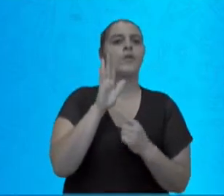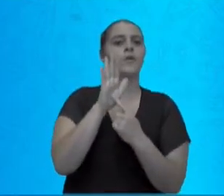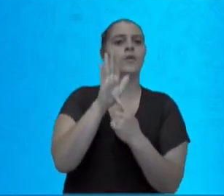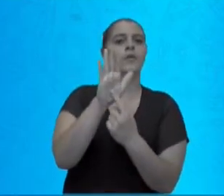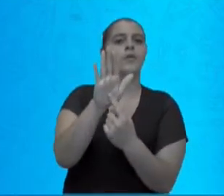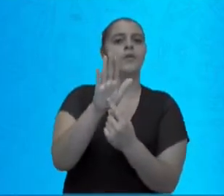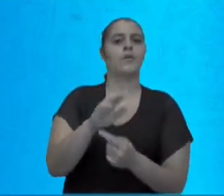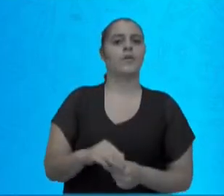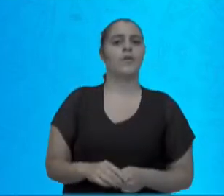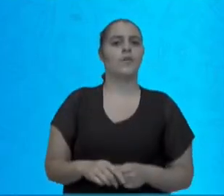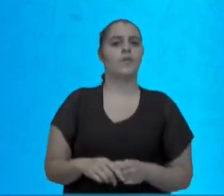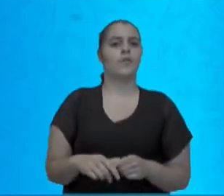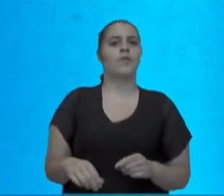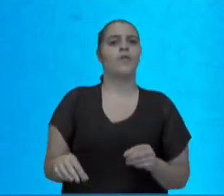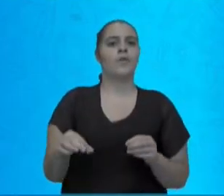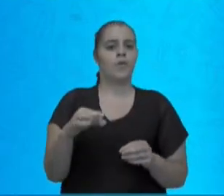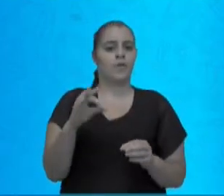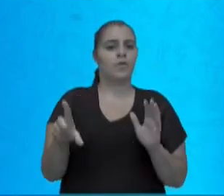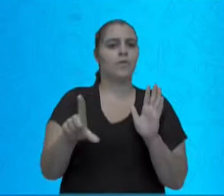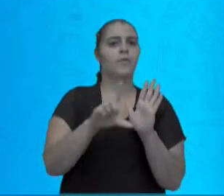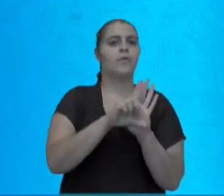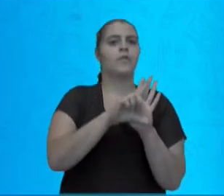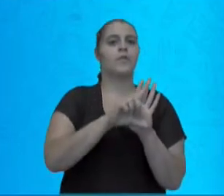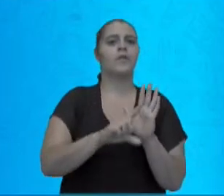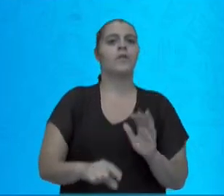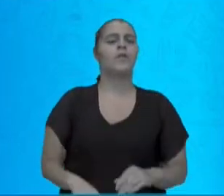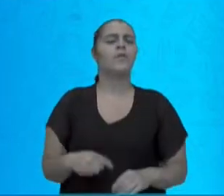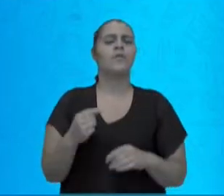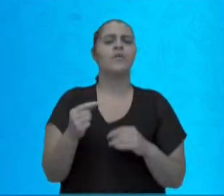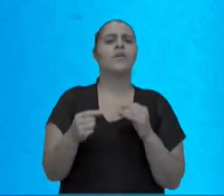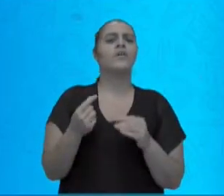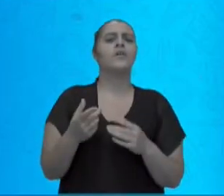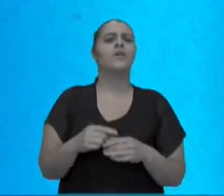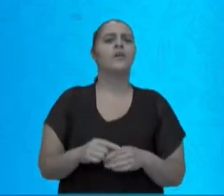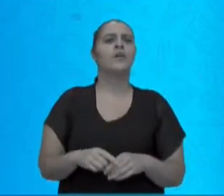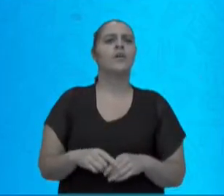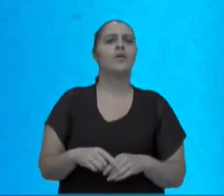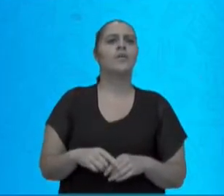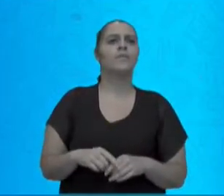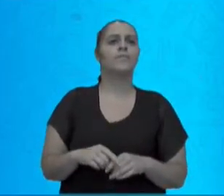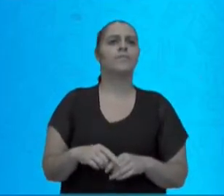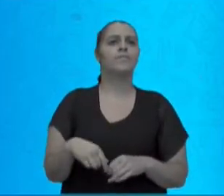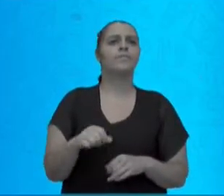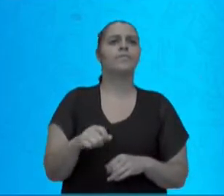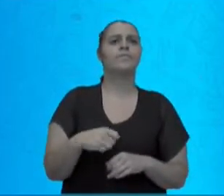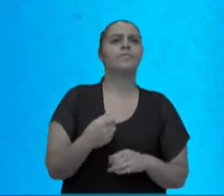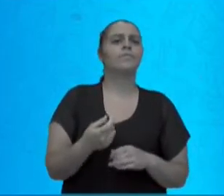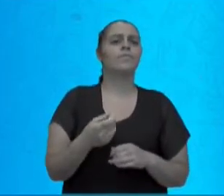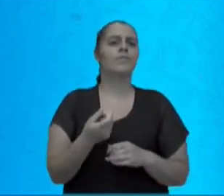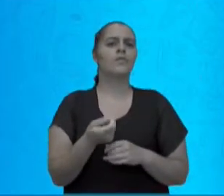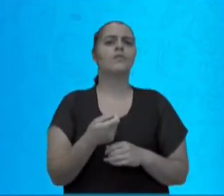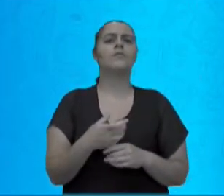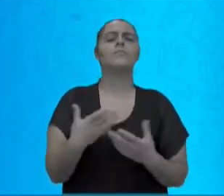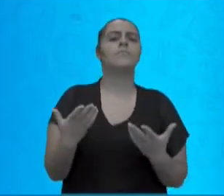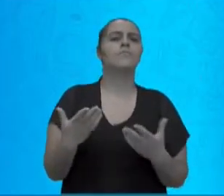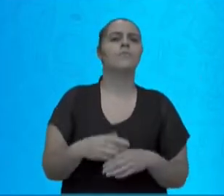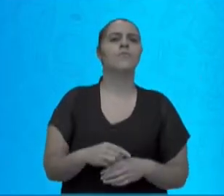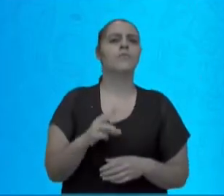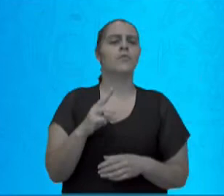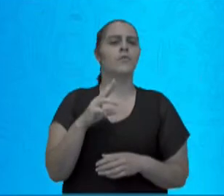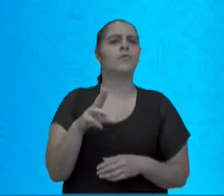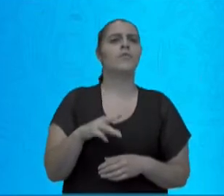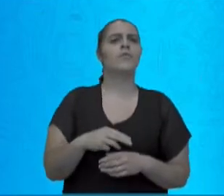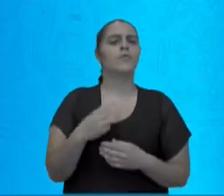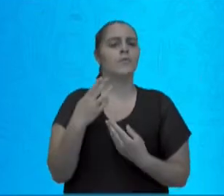é oficial. Eliane, e esse símbolo aí do lado? Esse